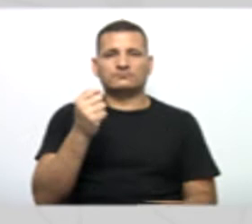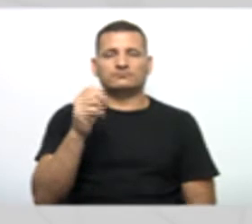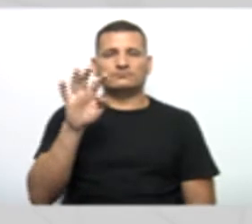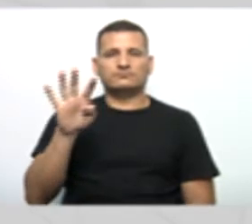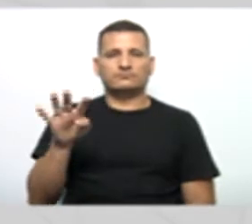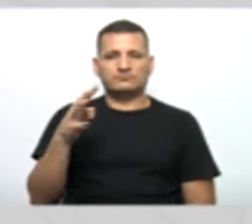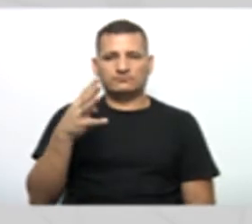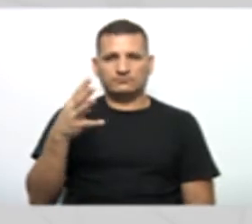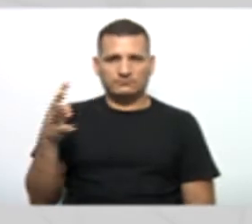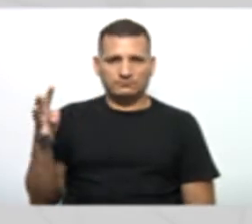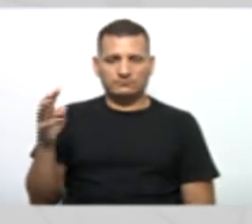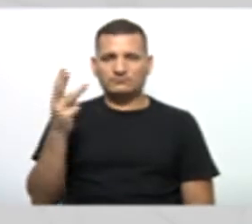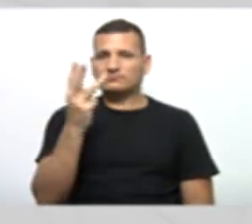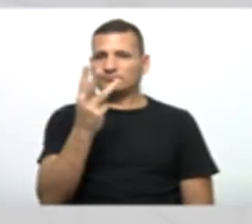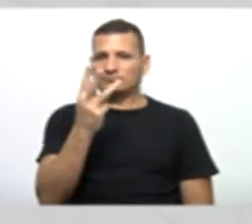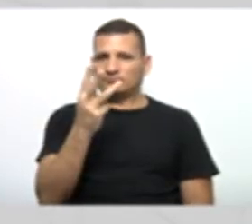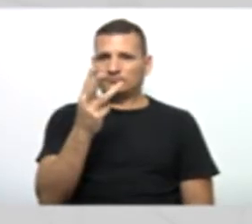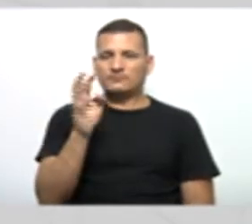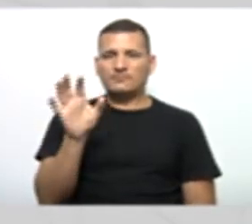A minha chave